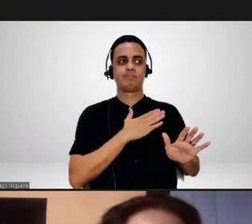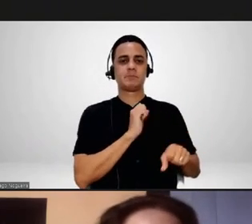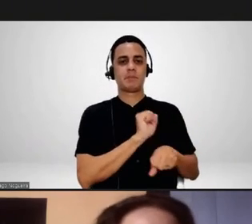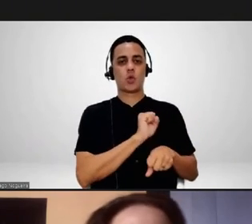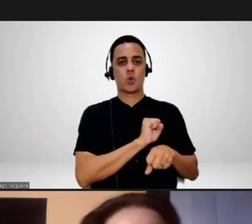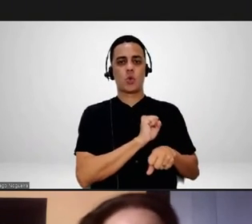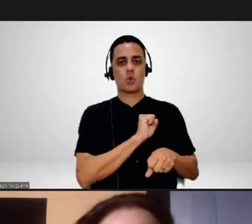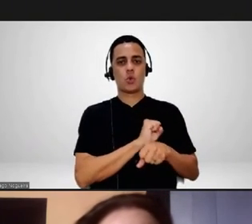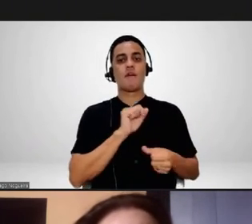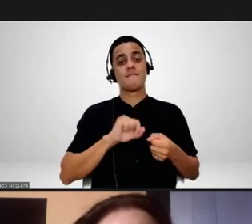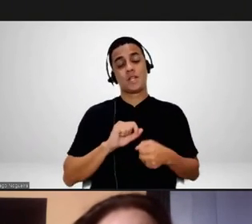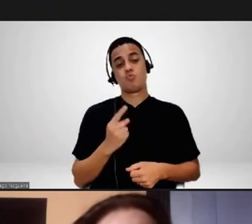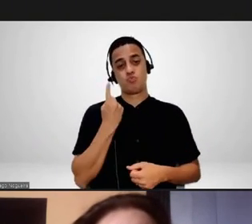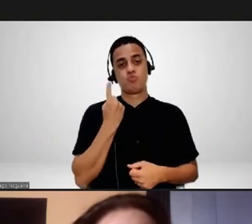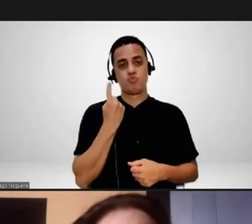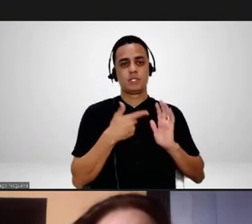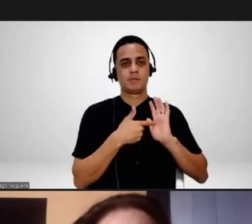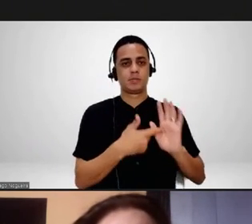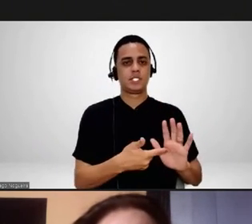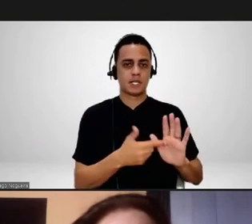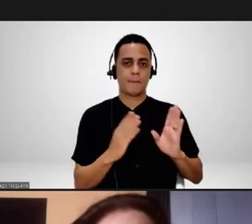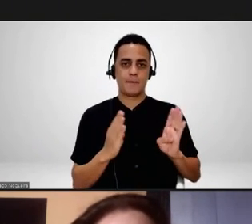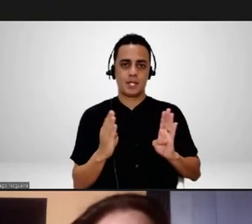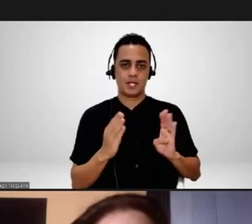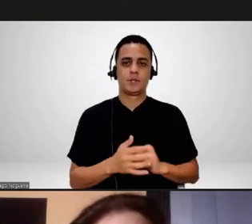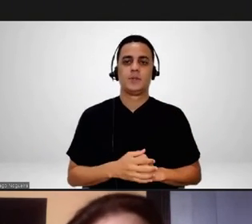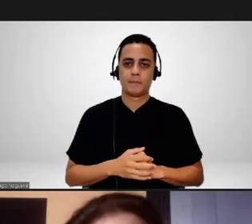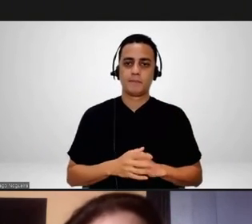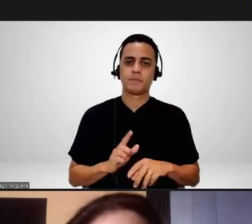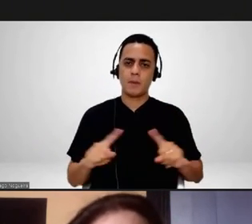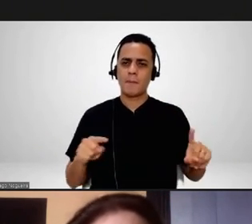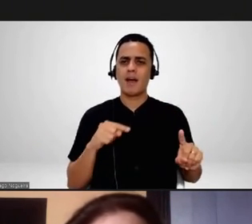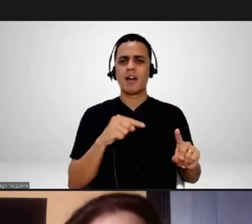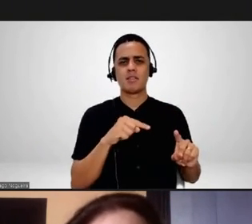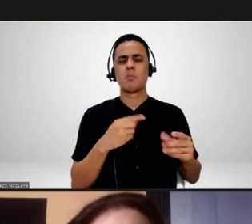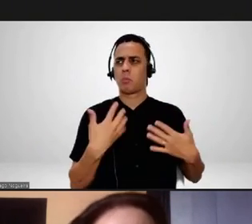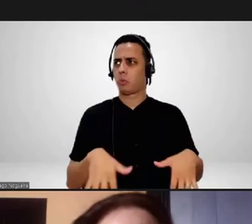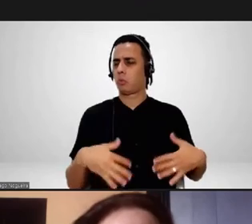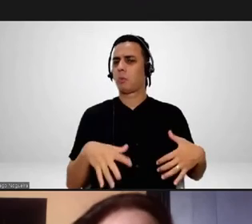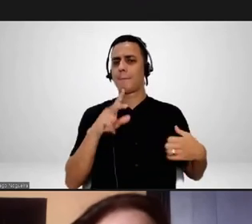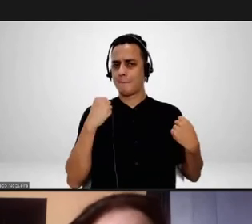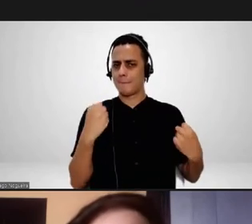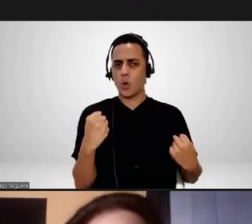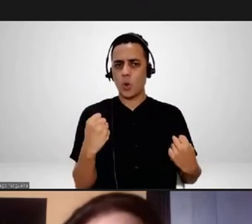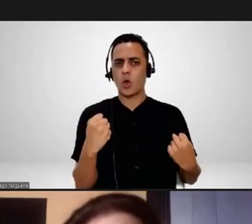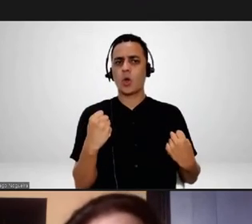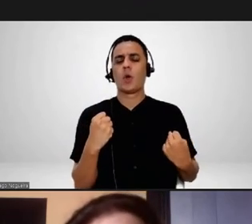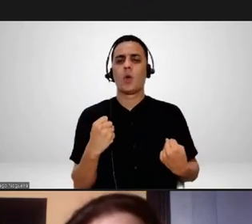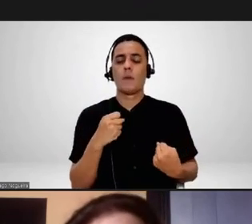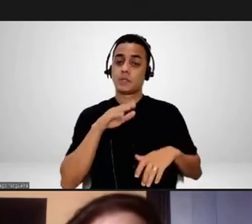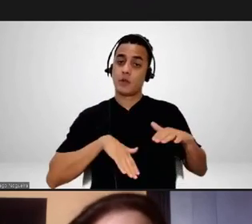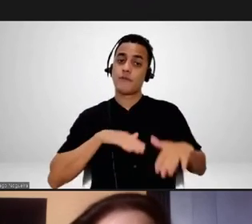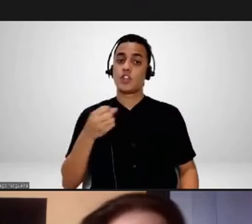desenvolvendo somente uma exposição nesse período. Mas uma exposição muito potente. É possível que abra uma